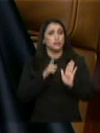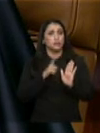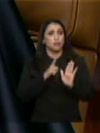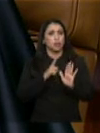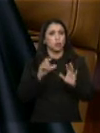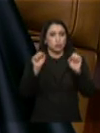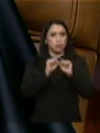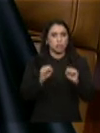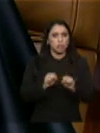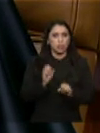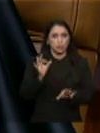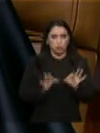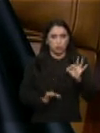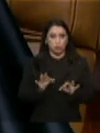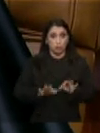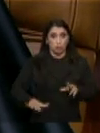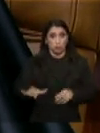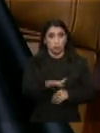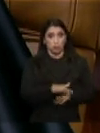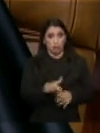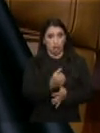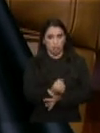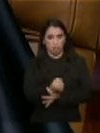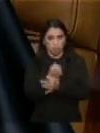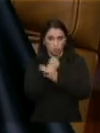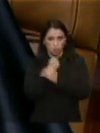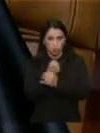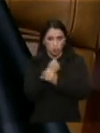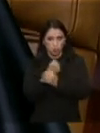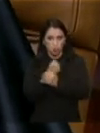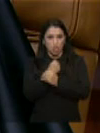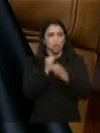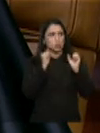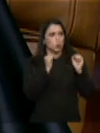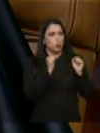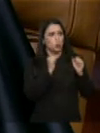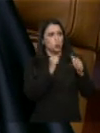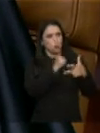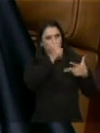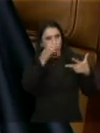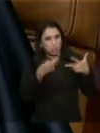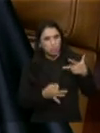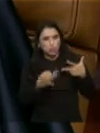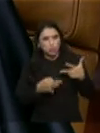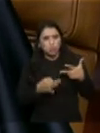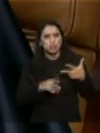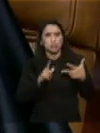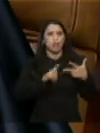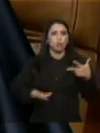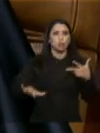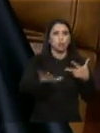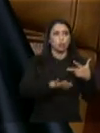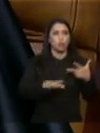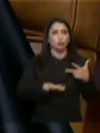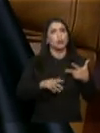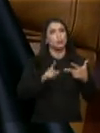jurídico como um todo e a segurança jurídica que o Poder Judiciário como um todo transmite à